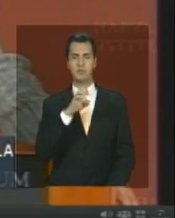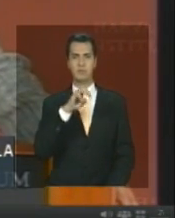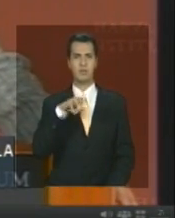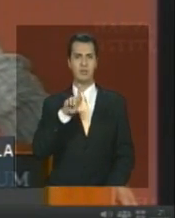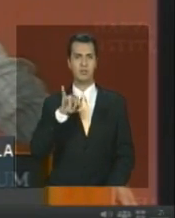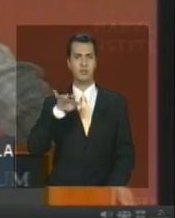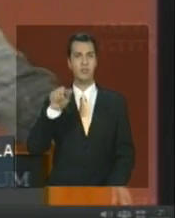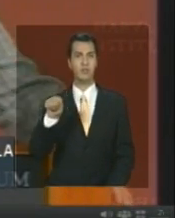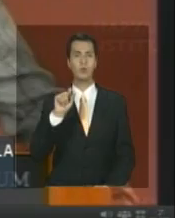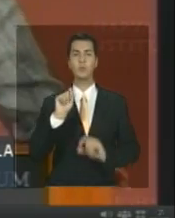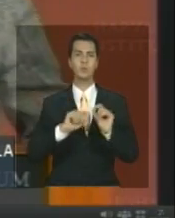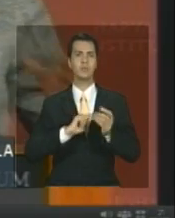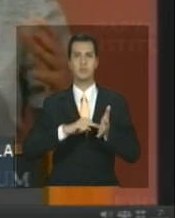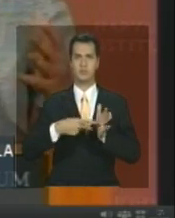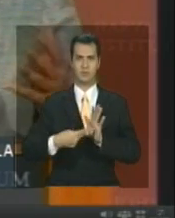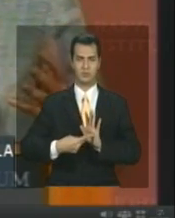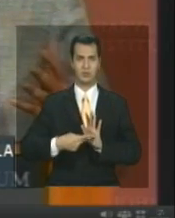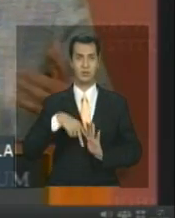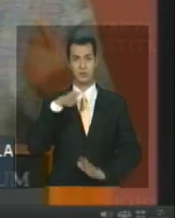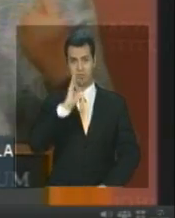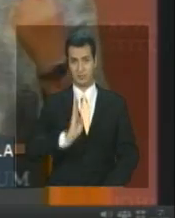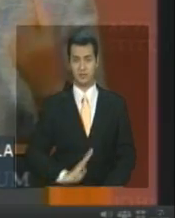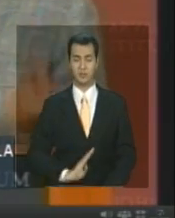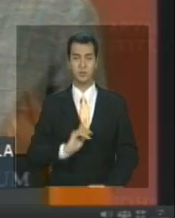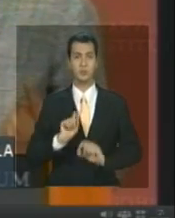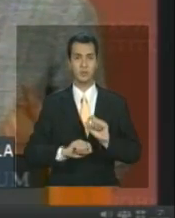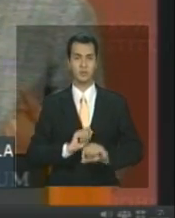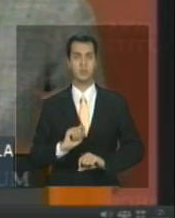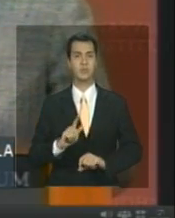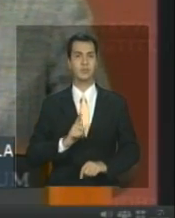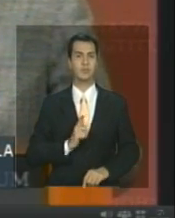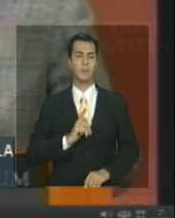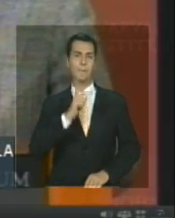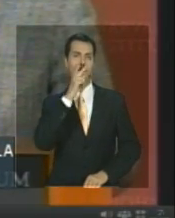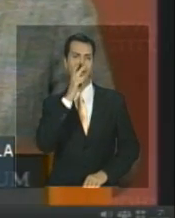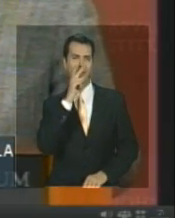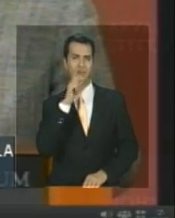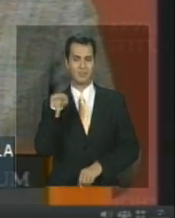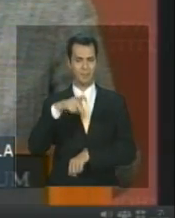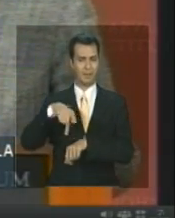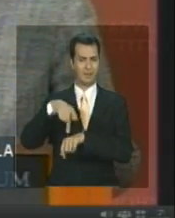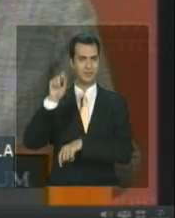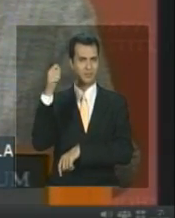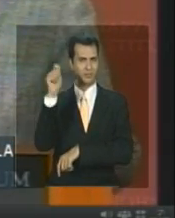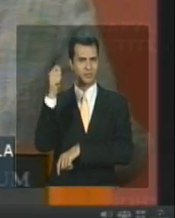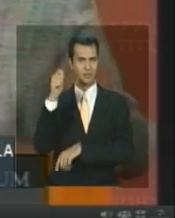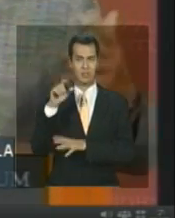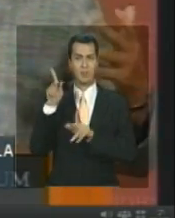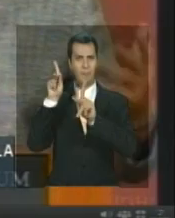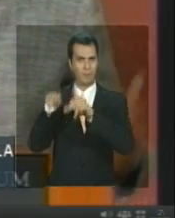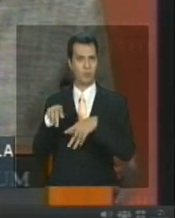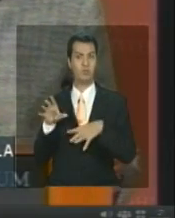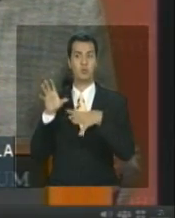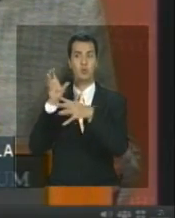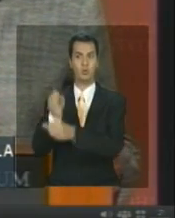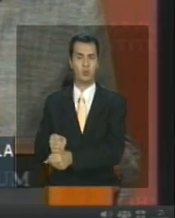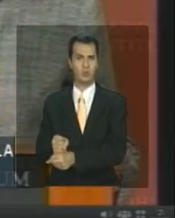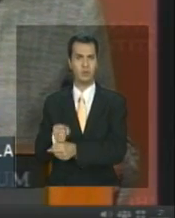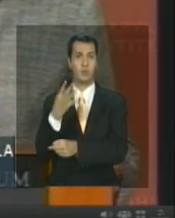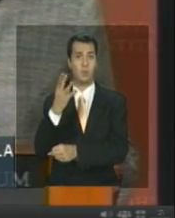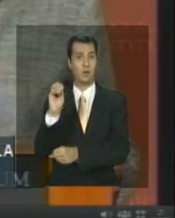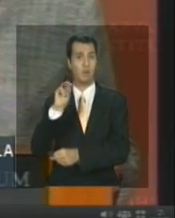Brasil, como agregar uma Argentina no seu mercado consumidor, no